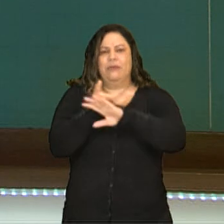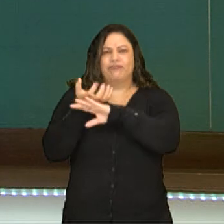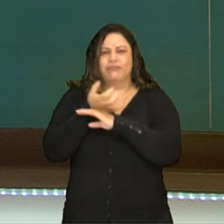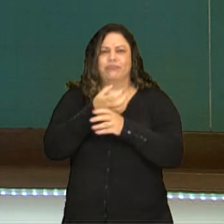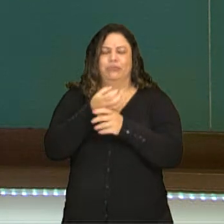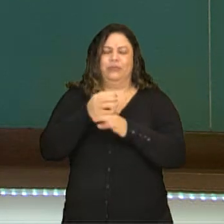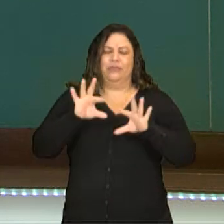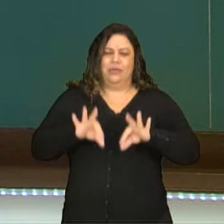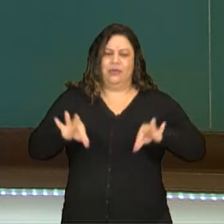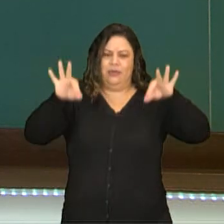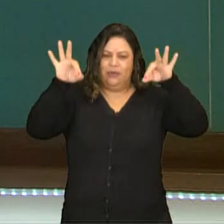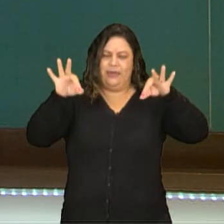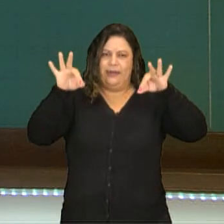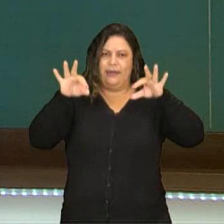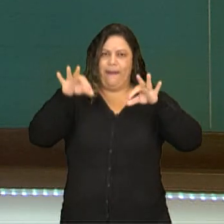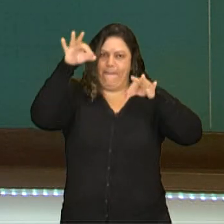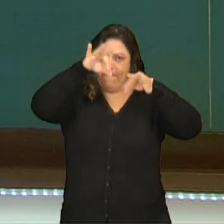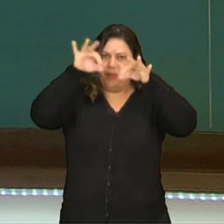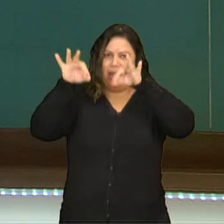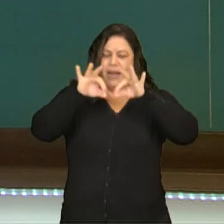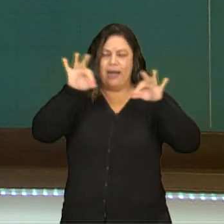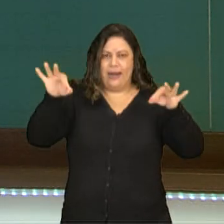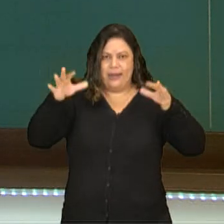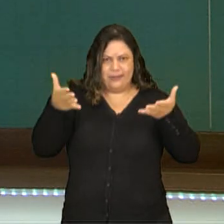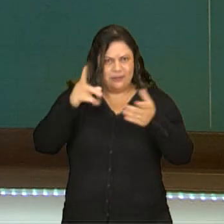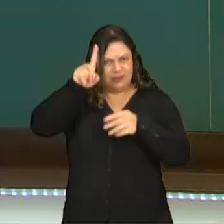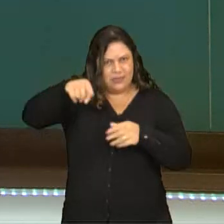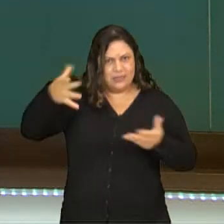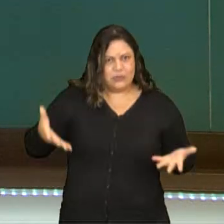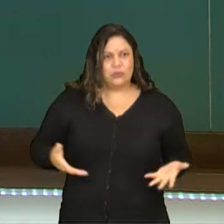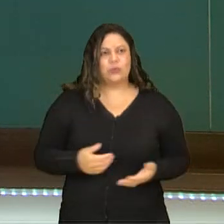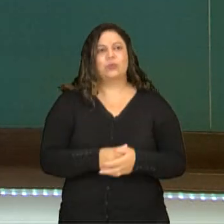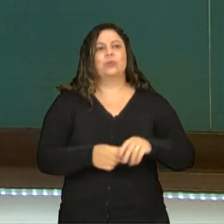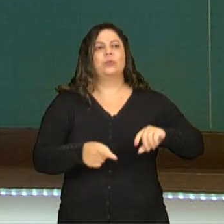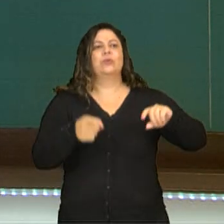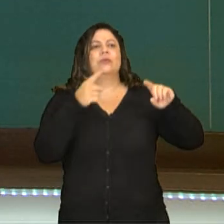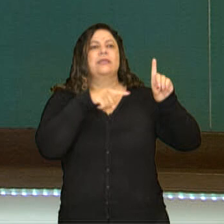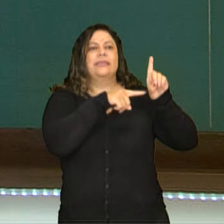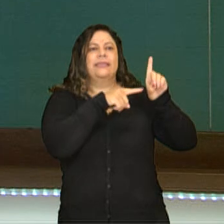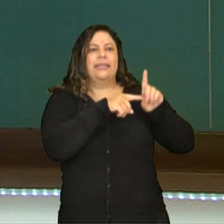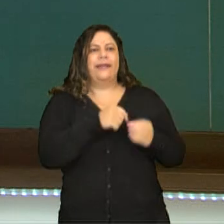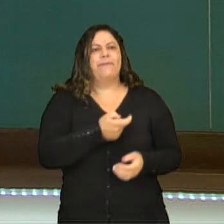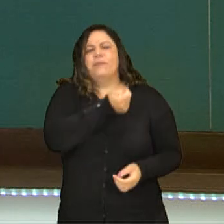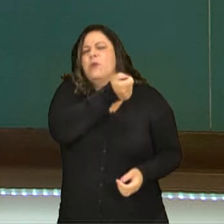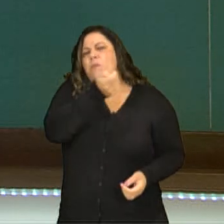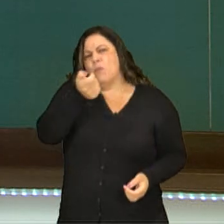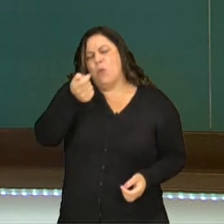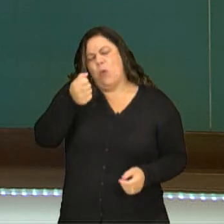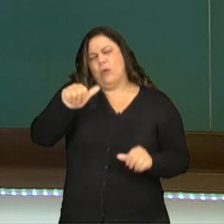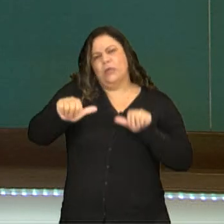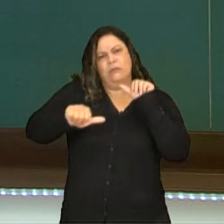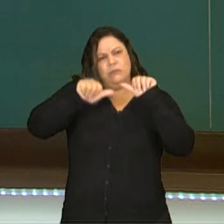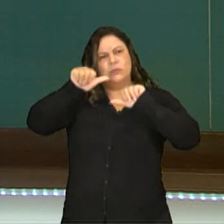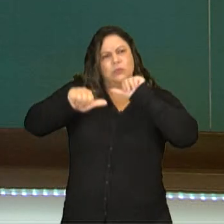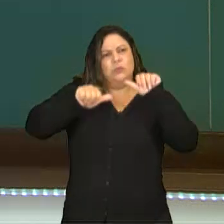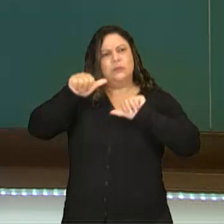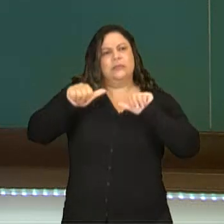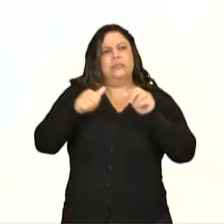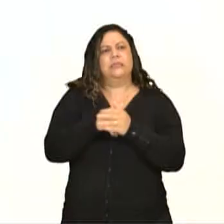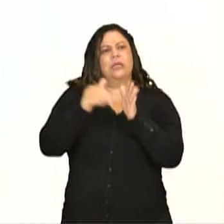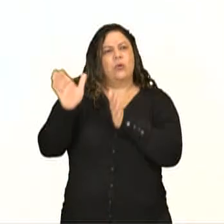e embalagem? Será que é essa opção? E a última, teve mínimas modificações como o processo